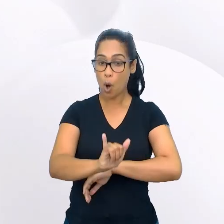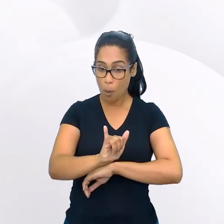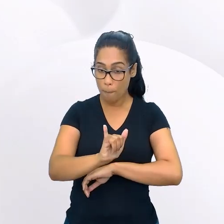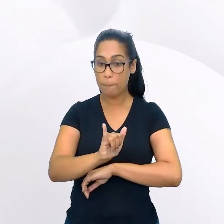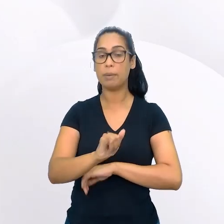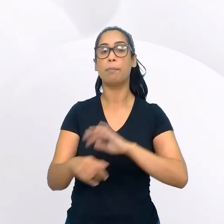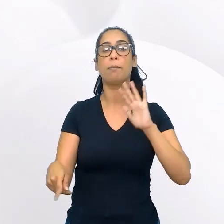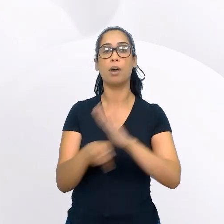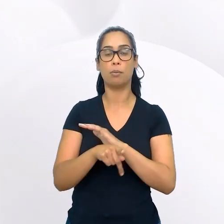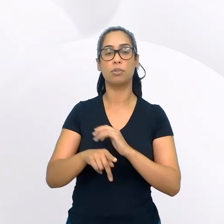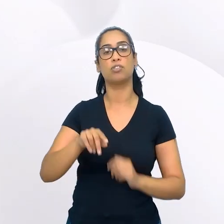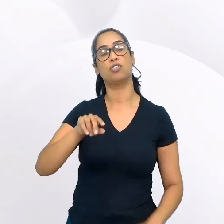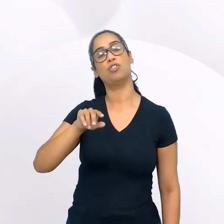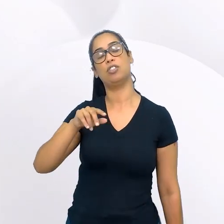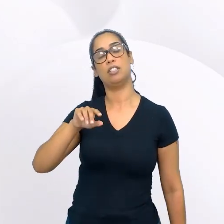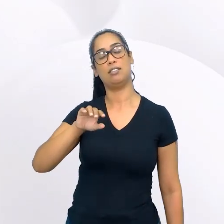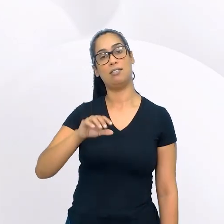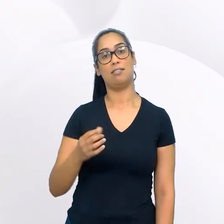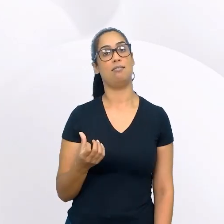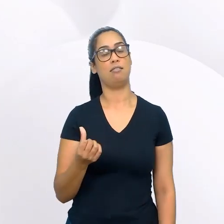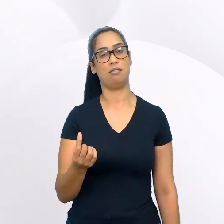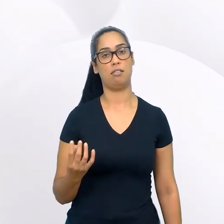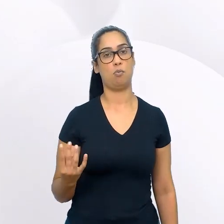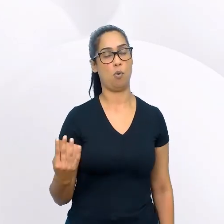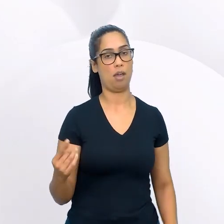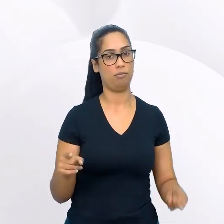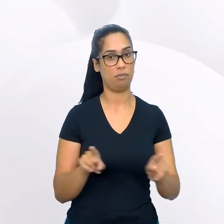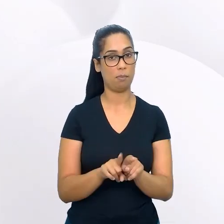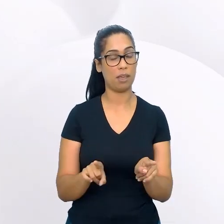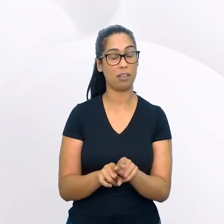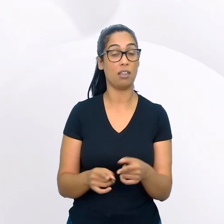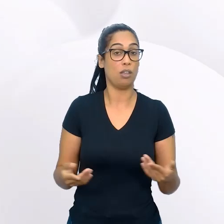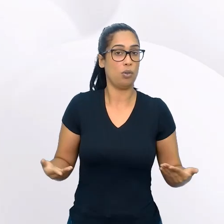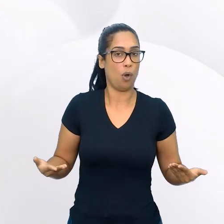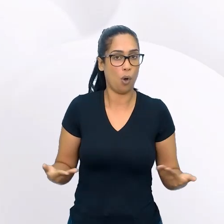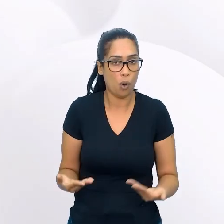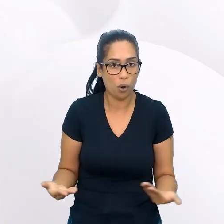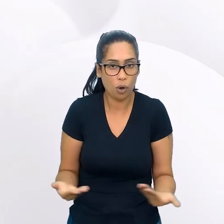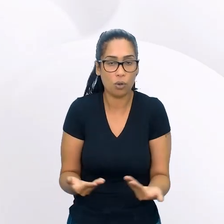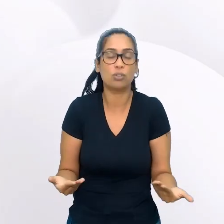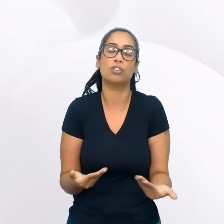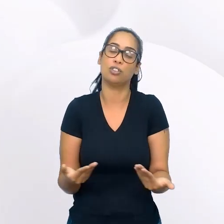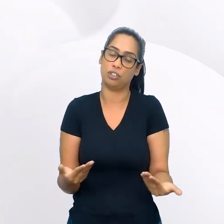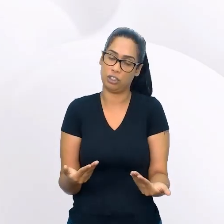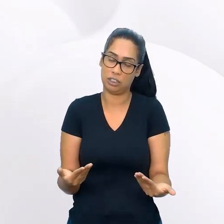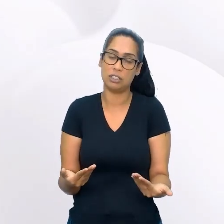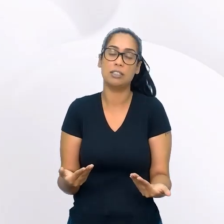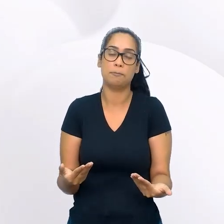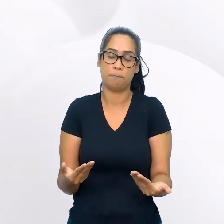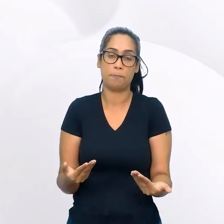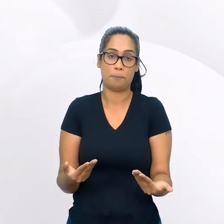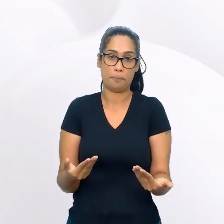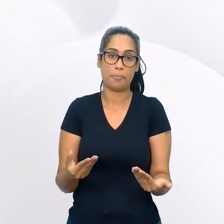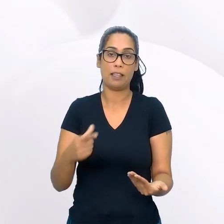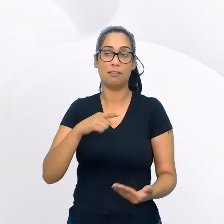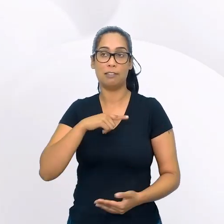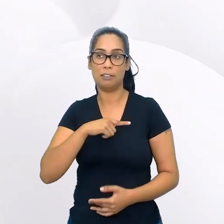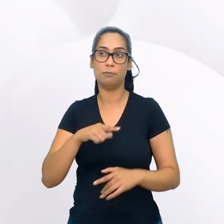considerando também esse momento histórico e disso a gente tem ali se surge né algumas